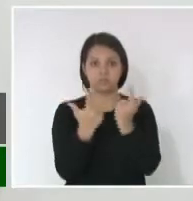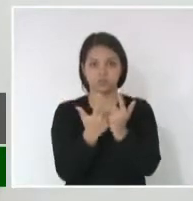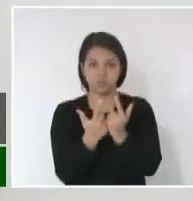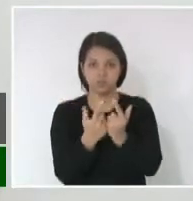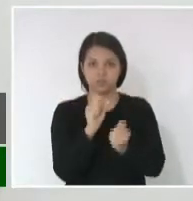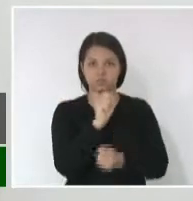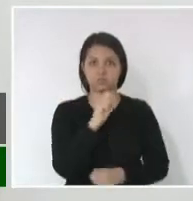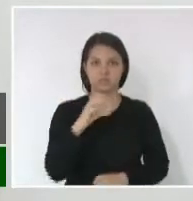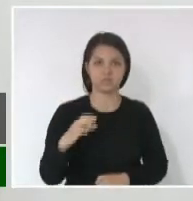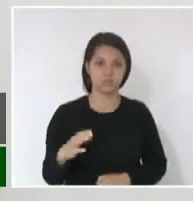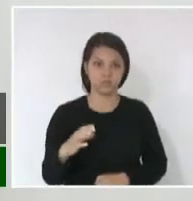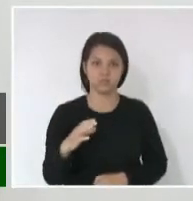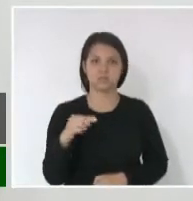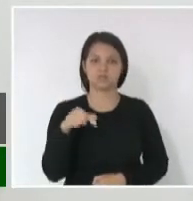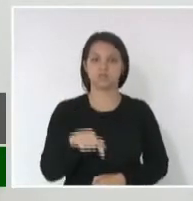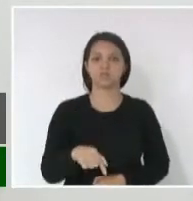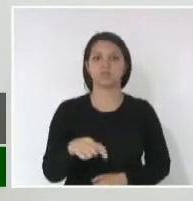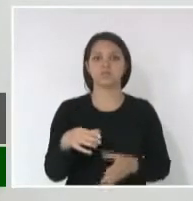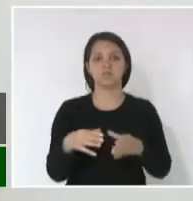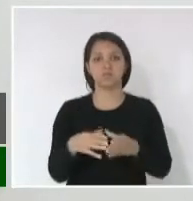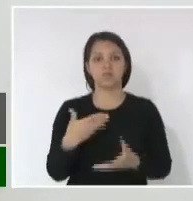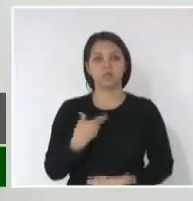Catarina, através desse parlamentar,